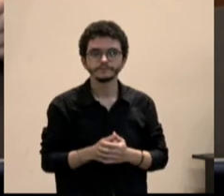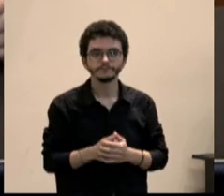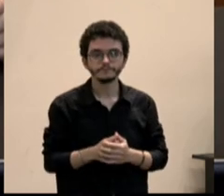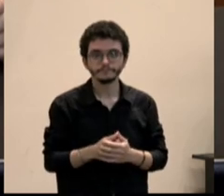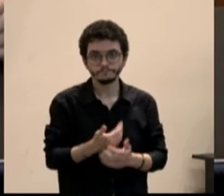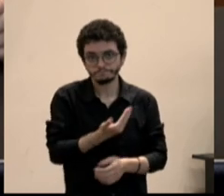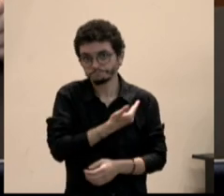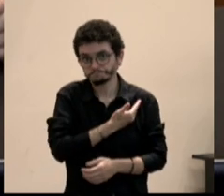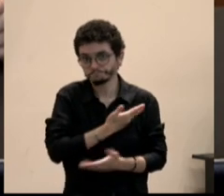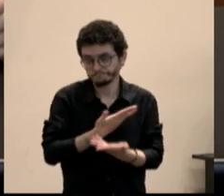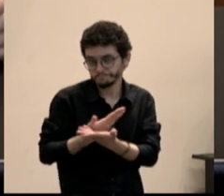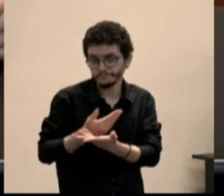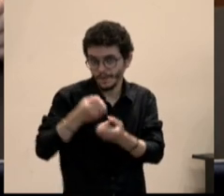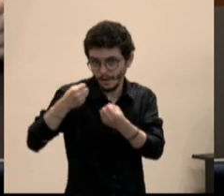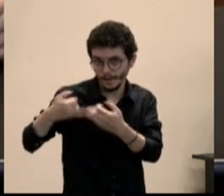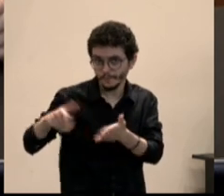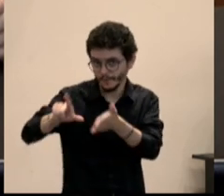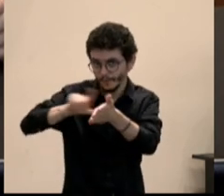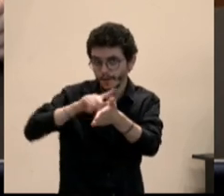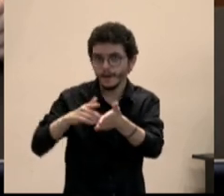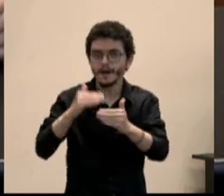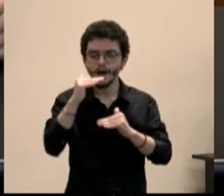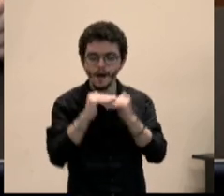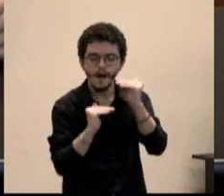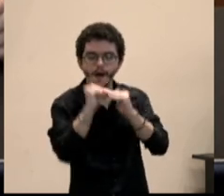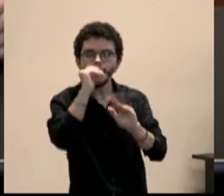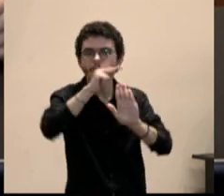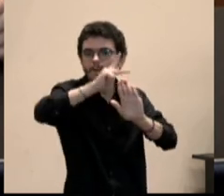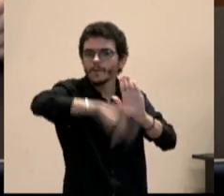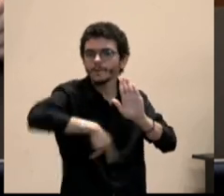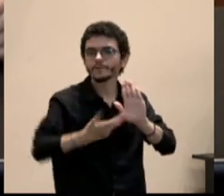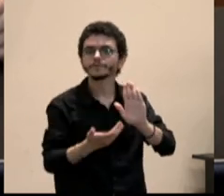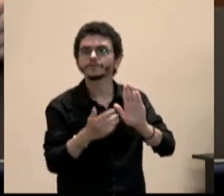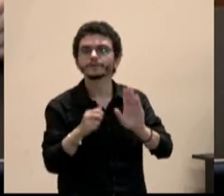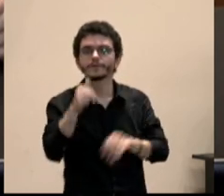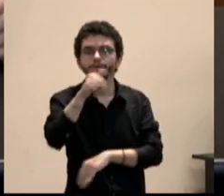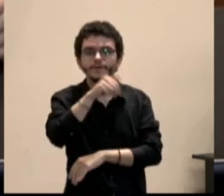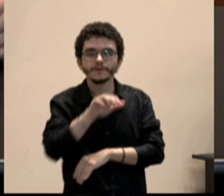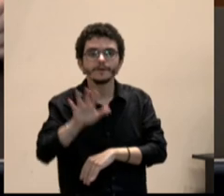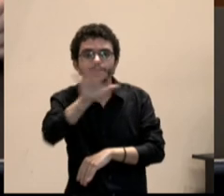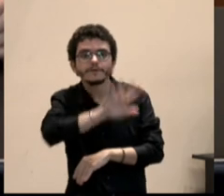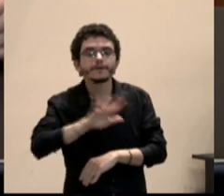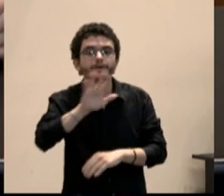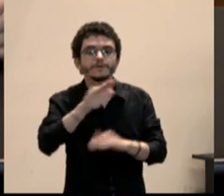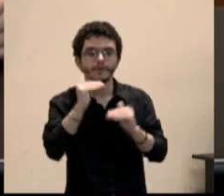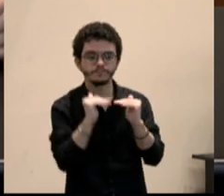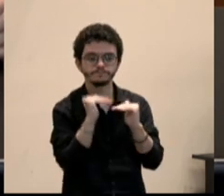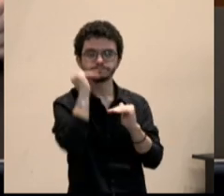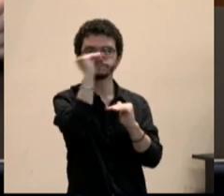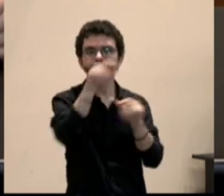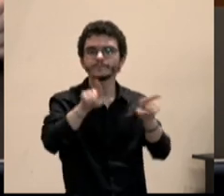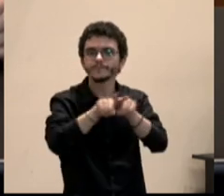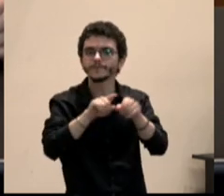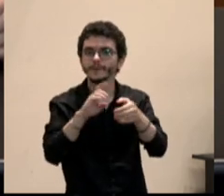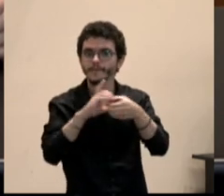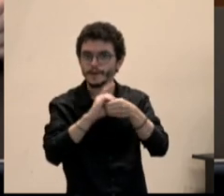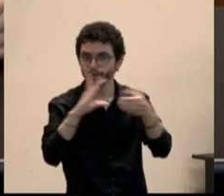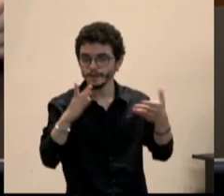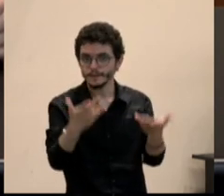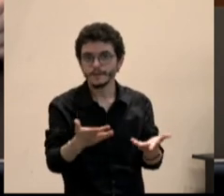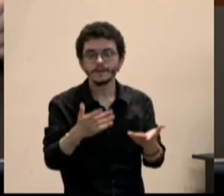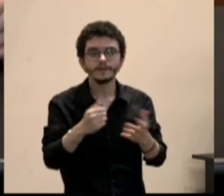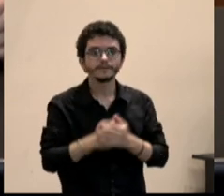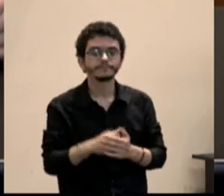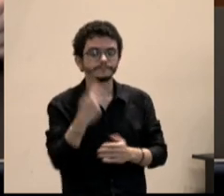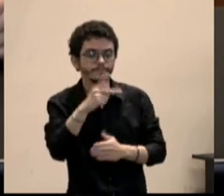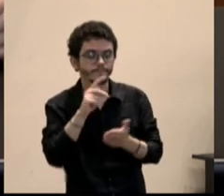colega que me antecedeu, a construção de um projeto de nação soberana e democrática, que, por sua vez, se